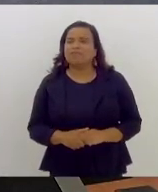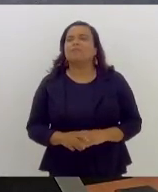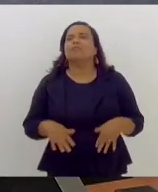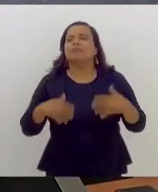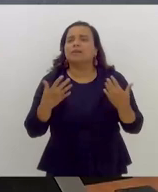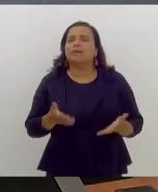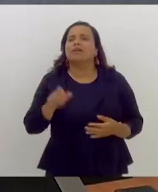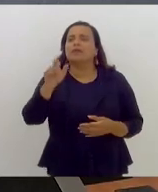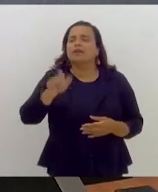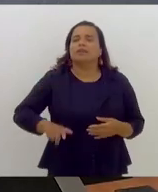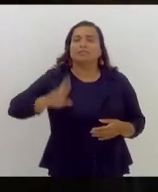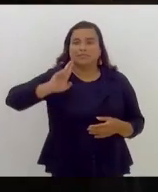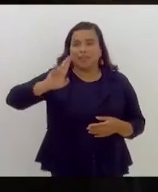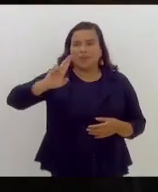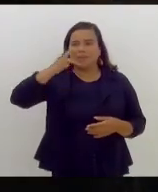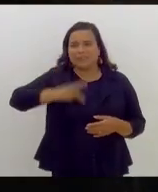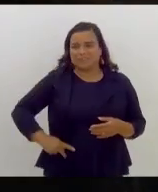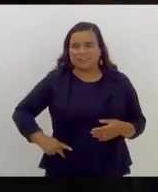Senhor presidente,